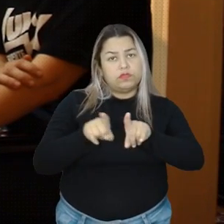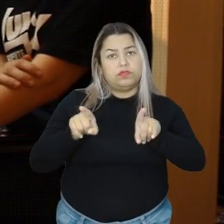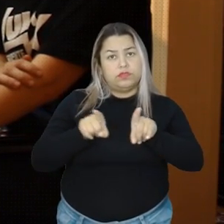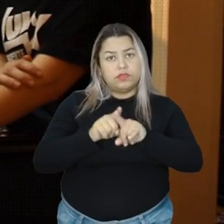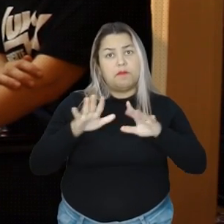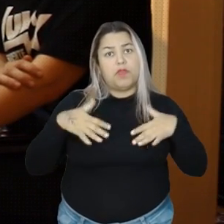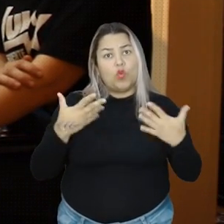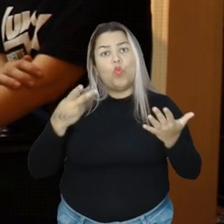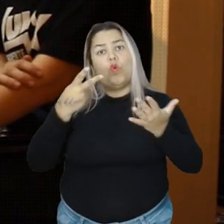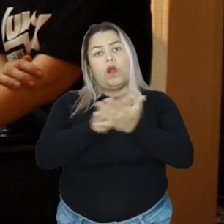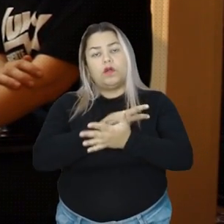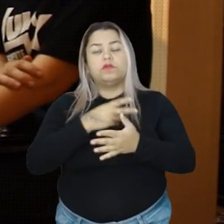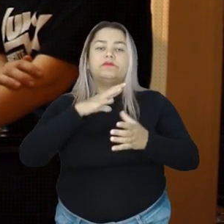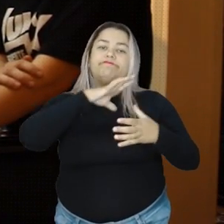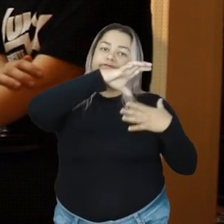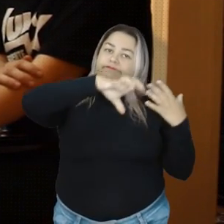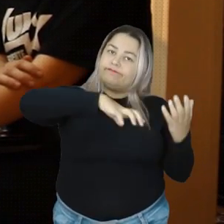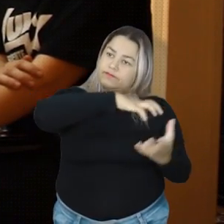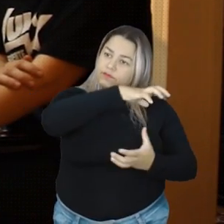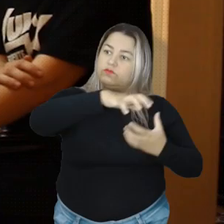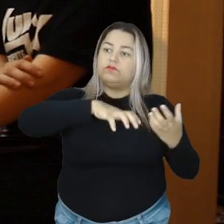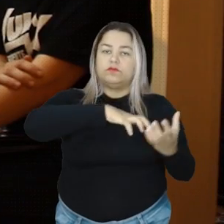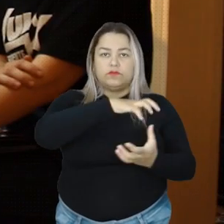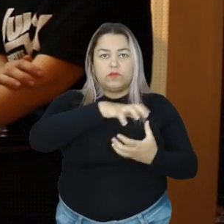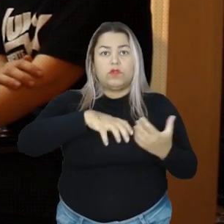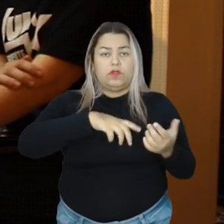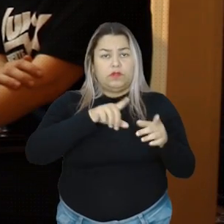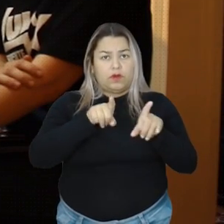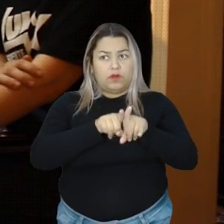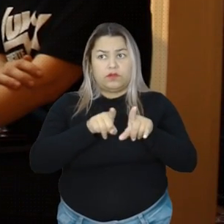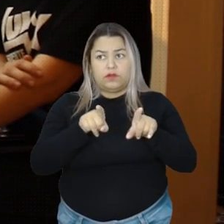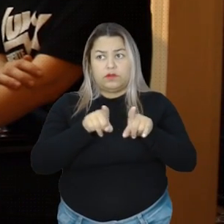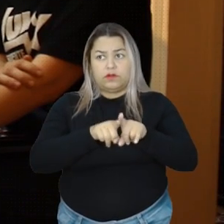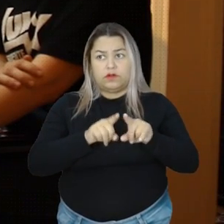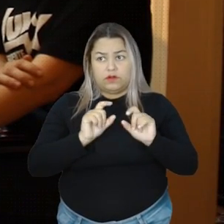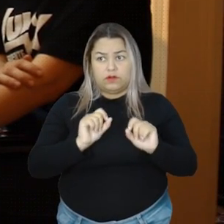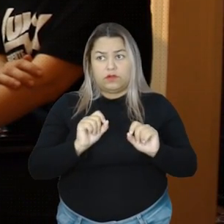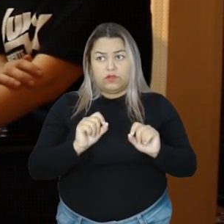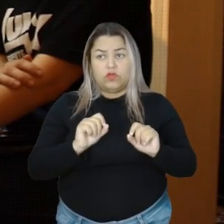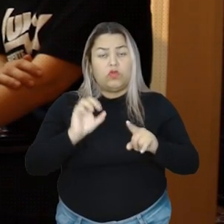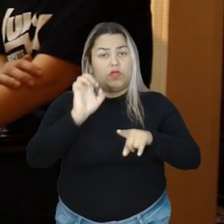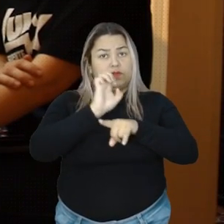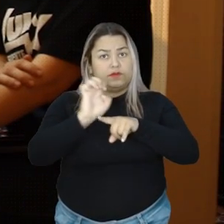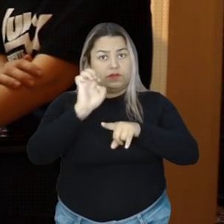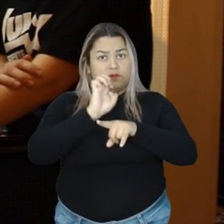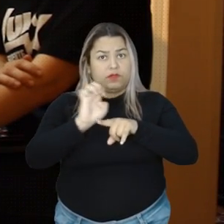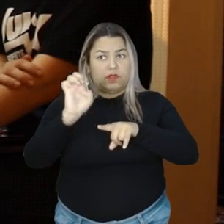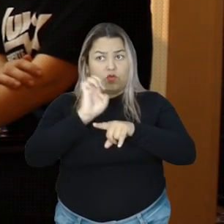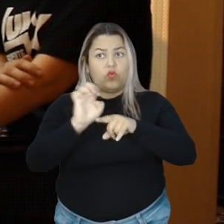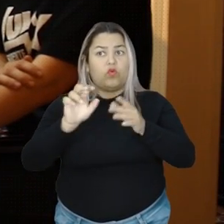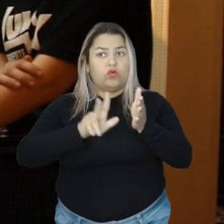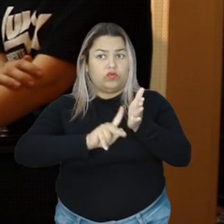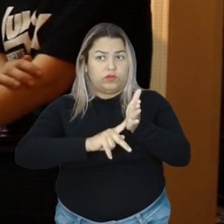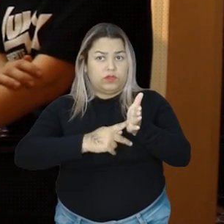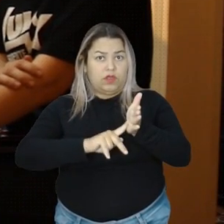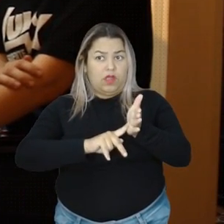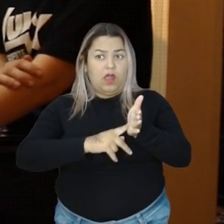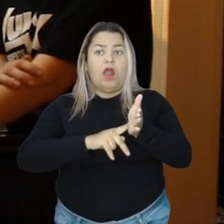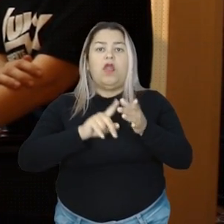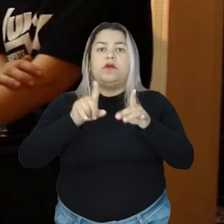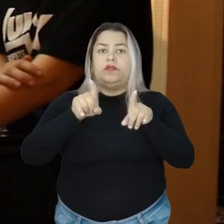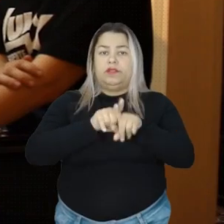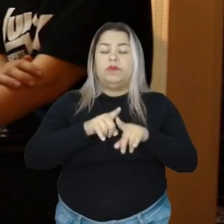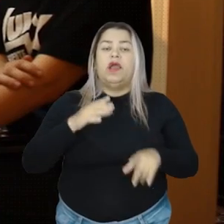Então, essa greve, né, foi, eu já estava no Estado, o sindicato, a Federação